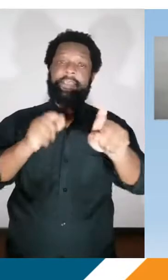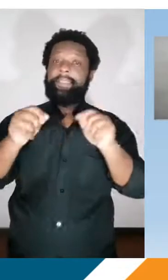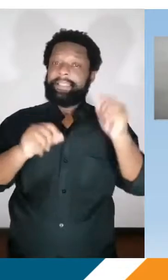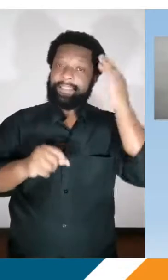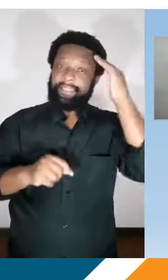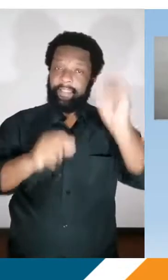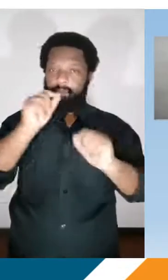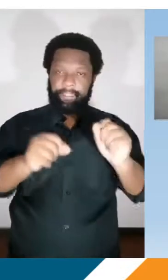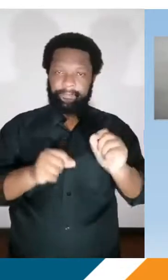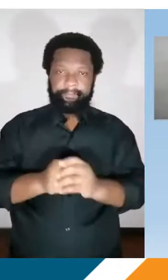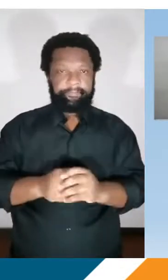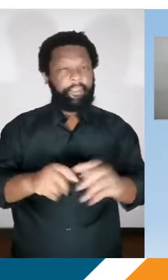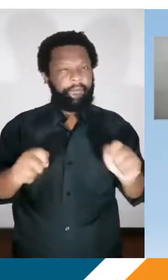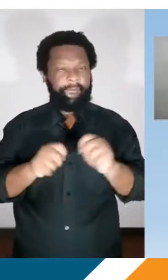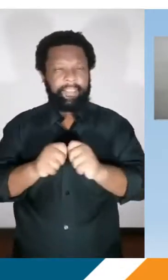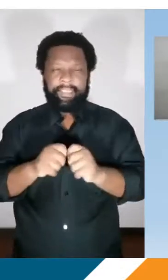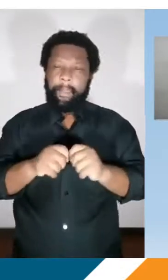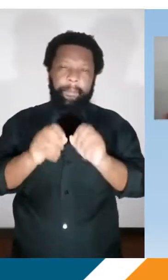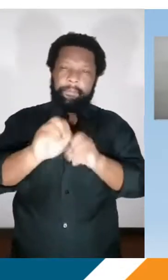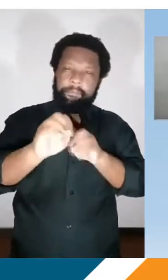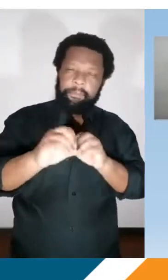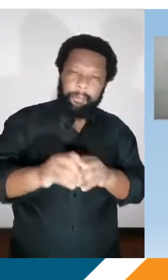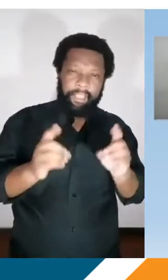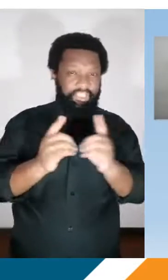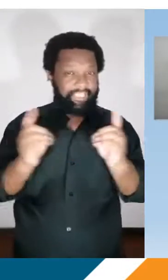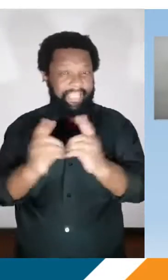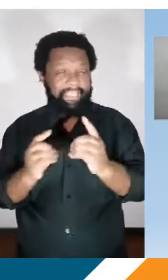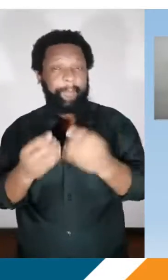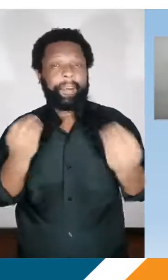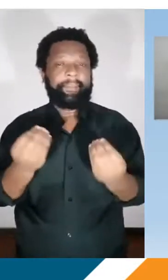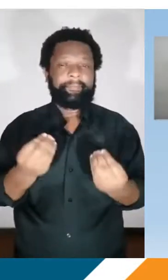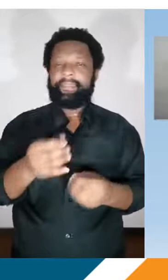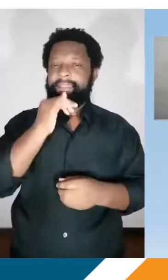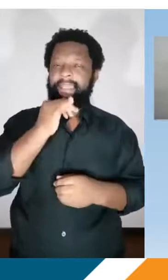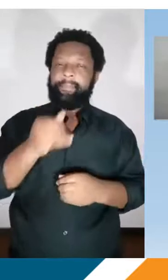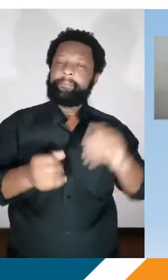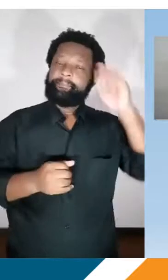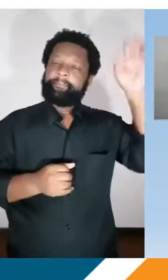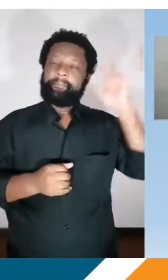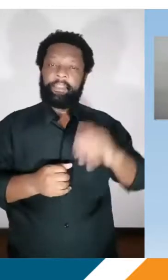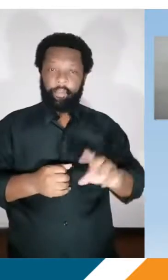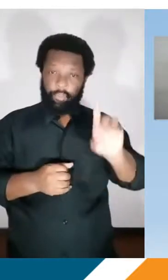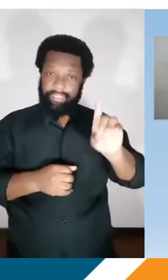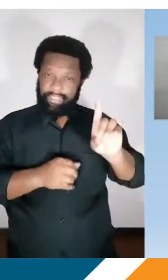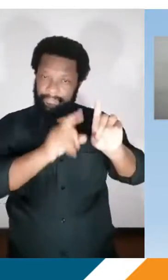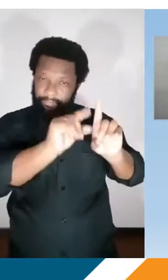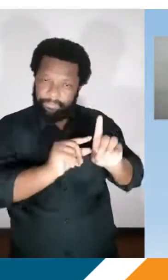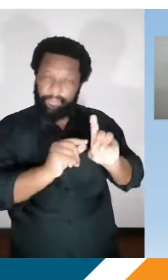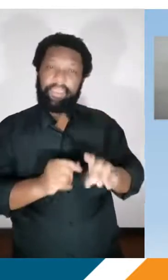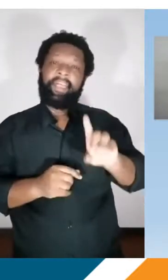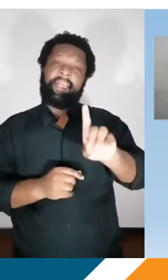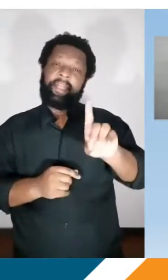ter em mente aqui, gente? Eu quero fazer de maneira um pouco mais só didática, da seguinte maneira. Vamos imaginar que o Dzinho